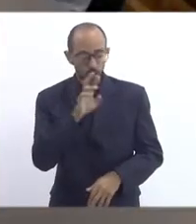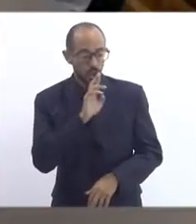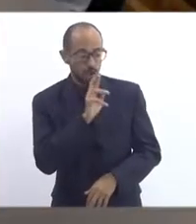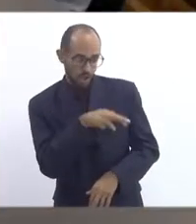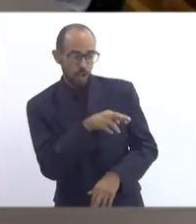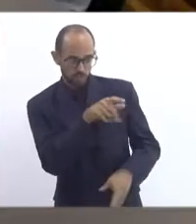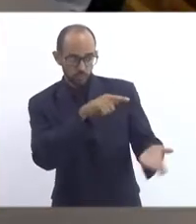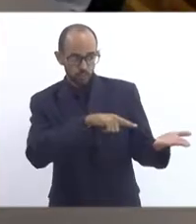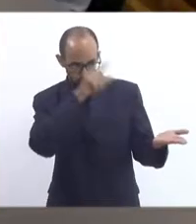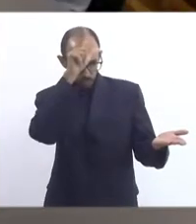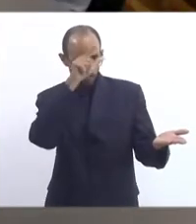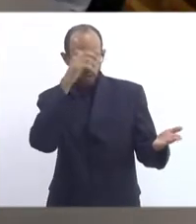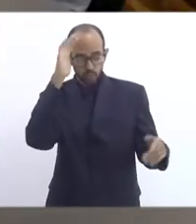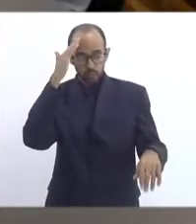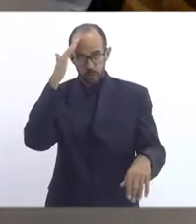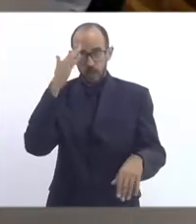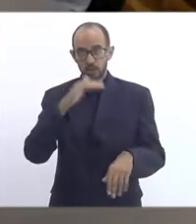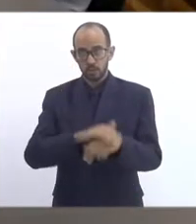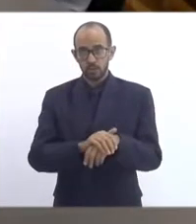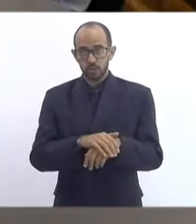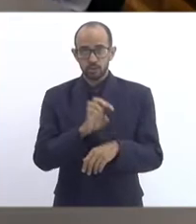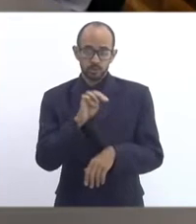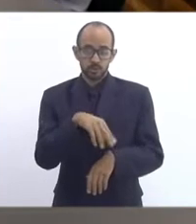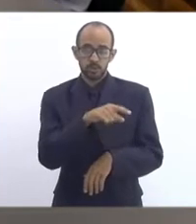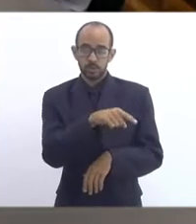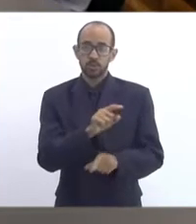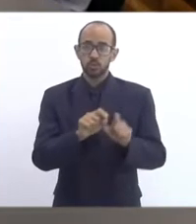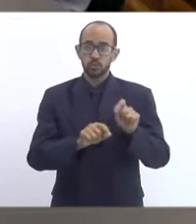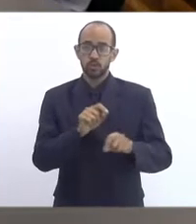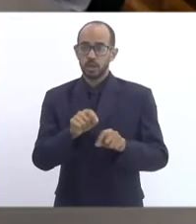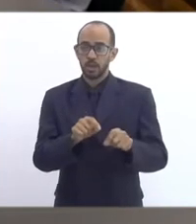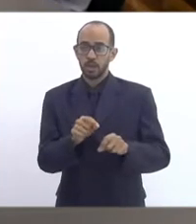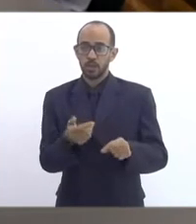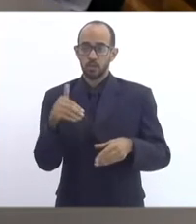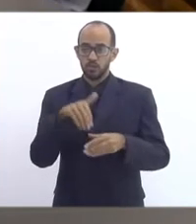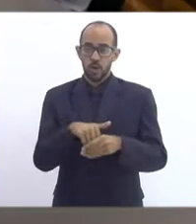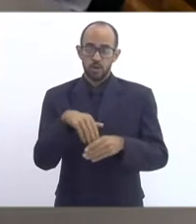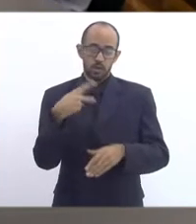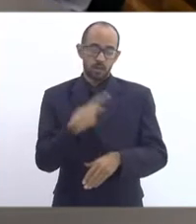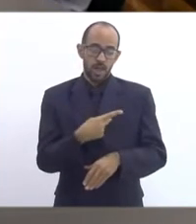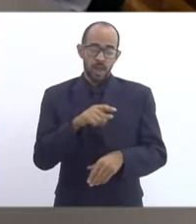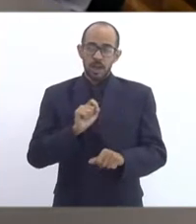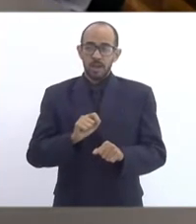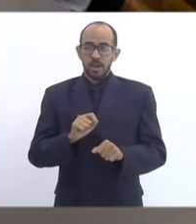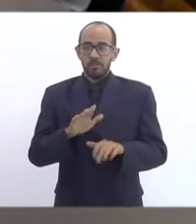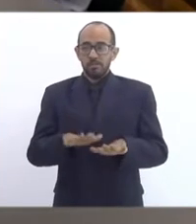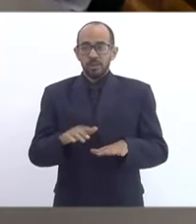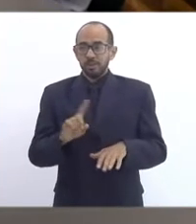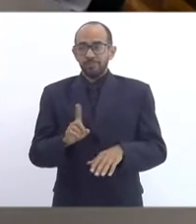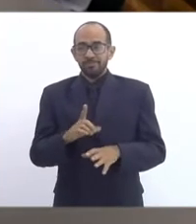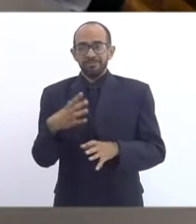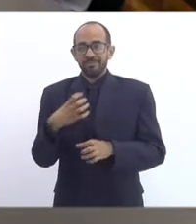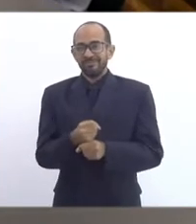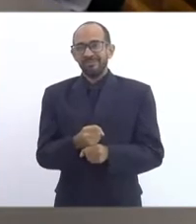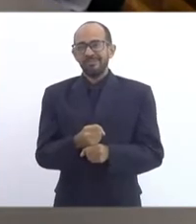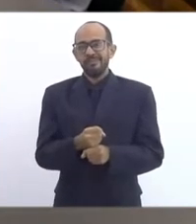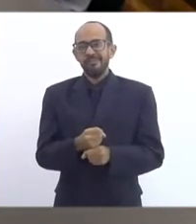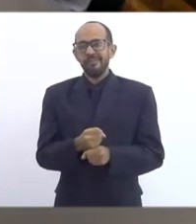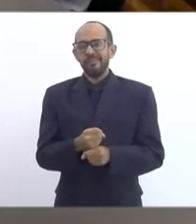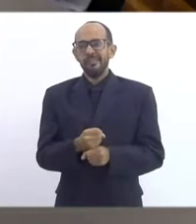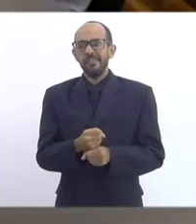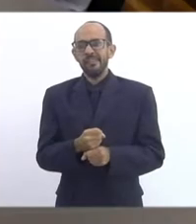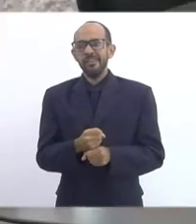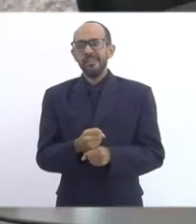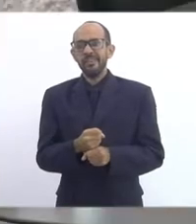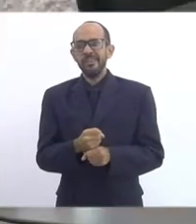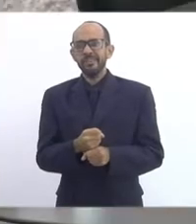seguir ou não? Era isso que eu ia dizer. O voto dele, ele fala, mas não conta o voto dele. Então, a unanimidade, os